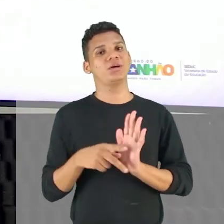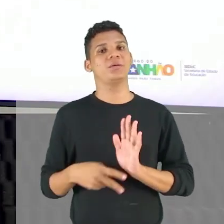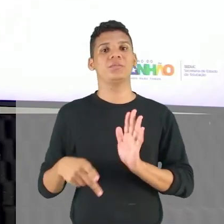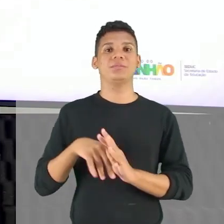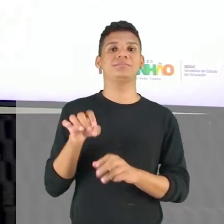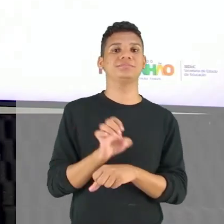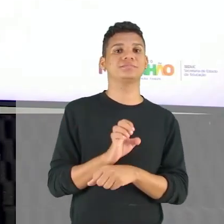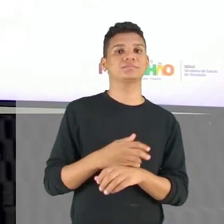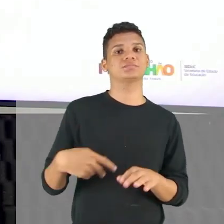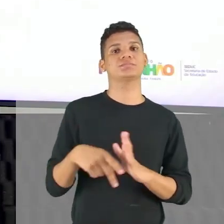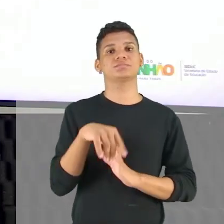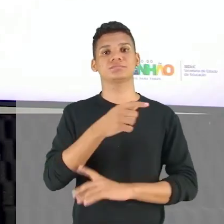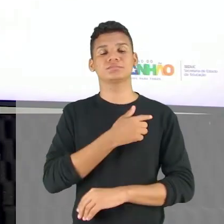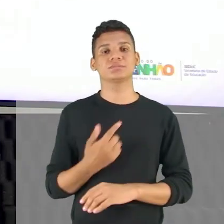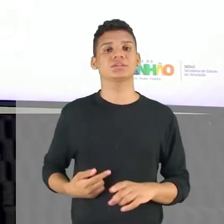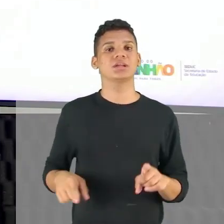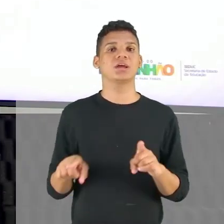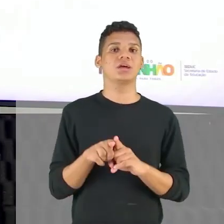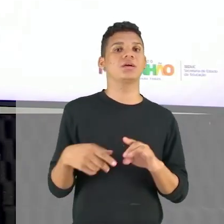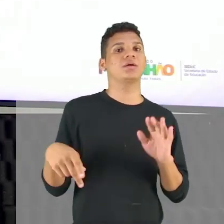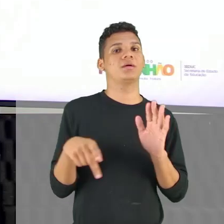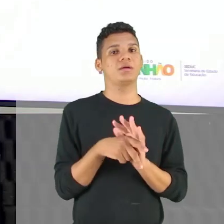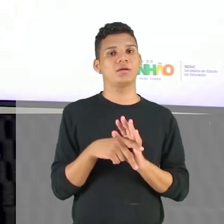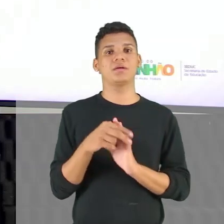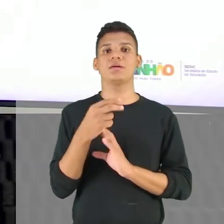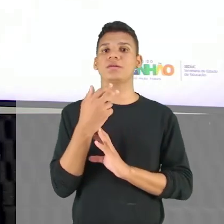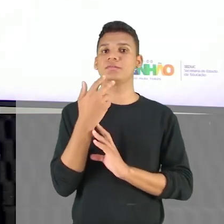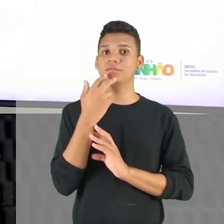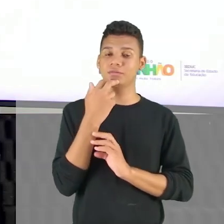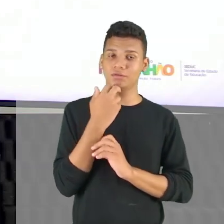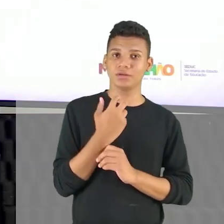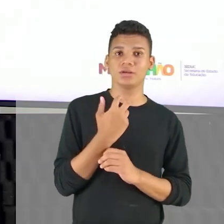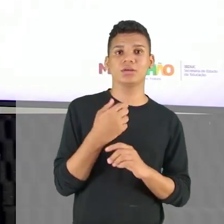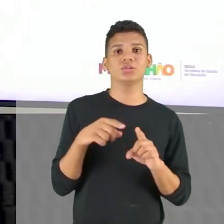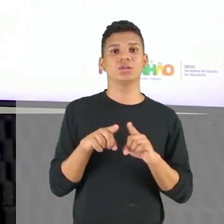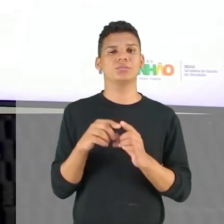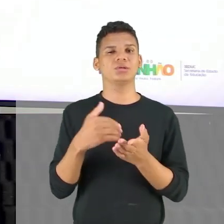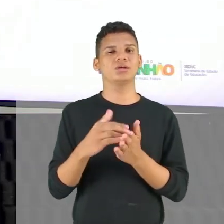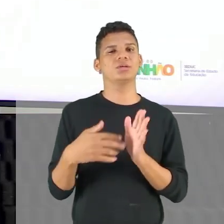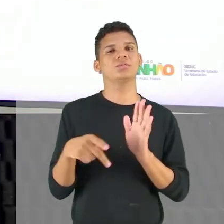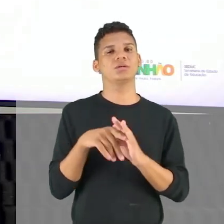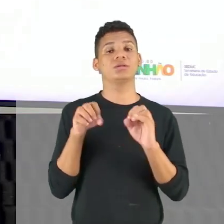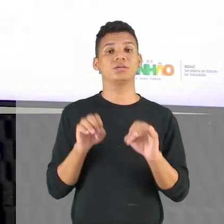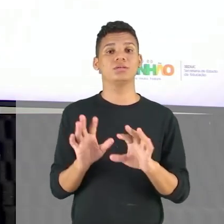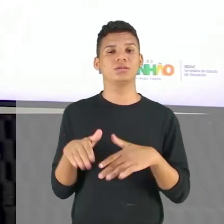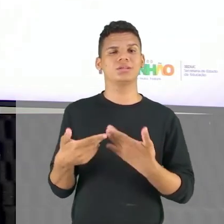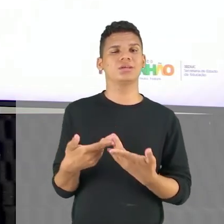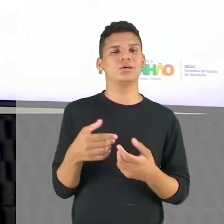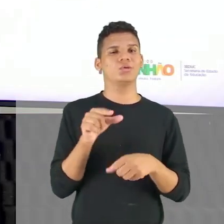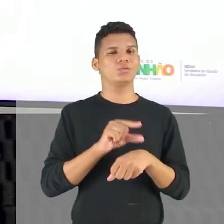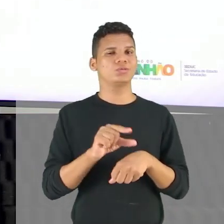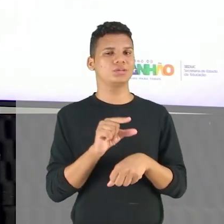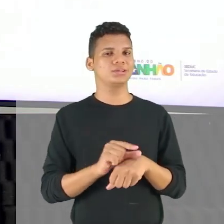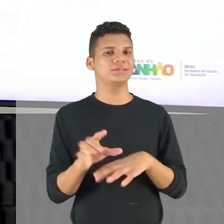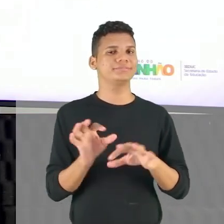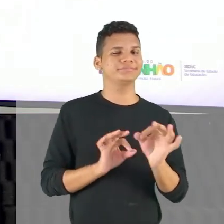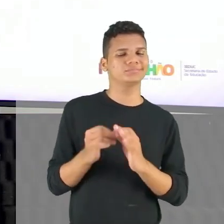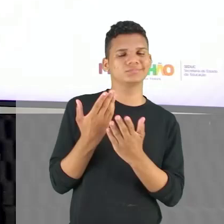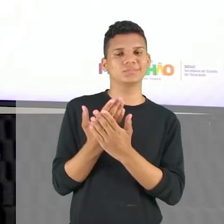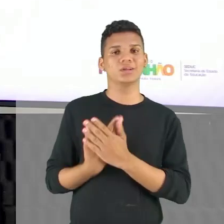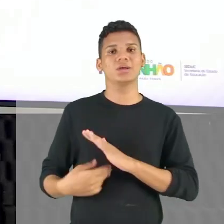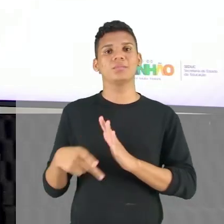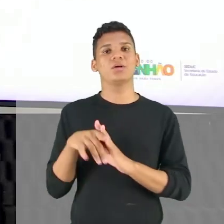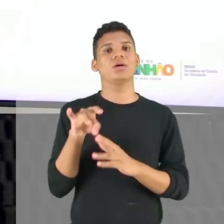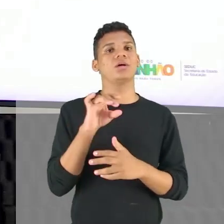do Maranhão, através da SEDUC, Secretaria de Educação do Estado do Maranhão, tá? Um preparatório, um cursinho preparatório, o